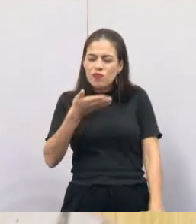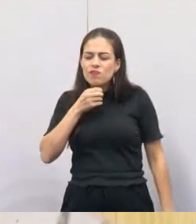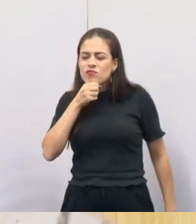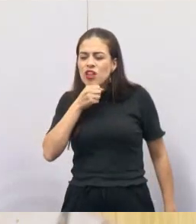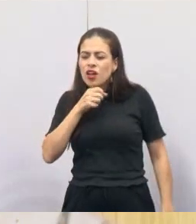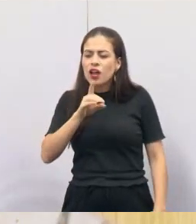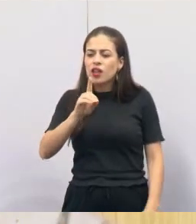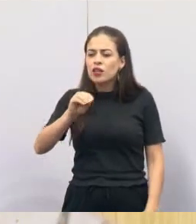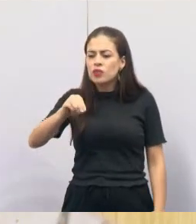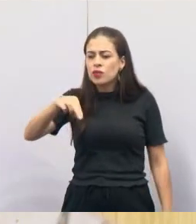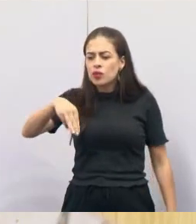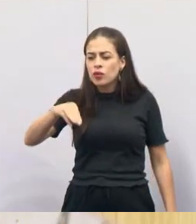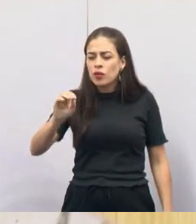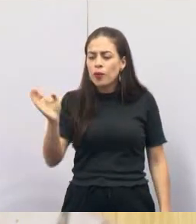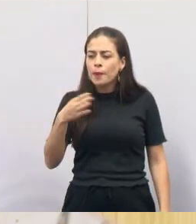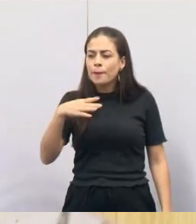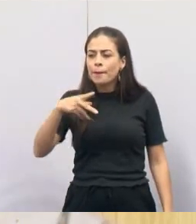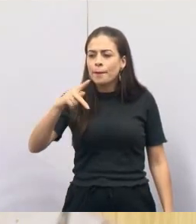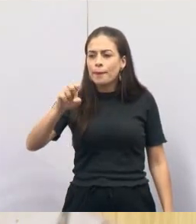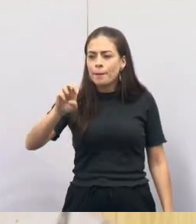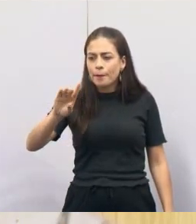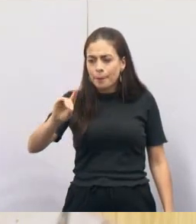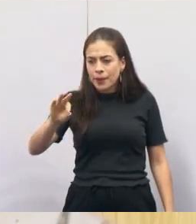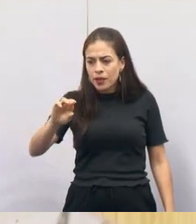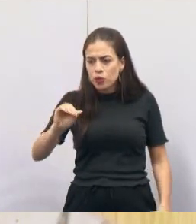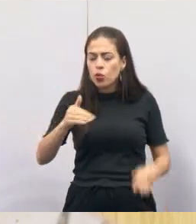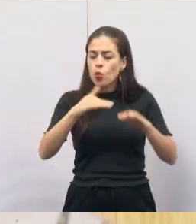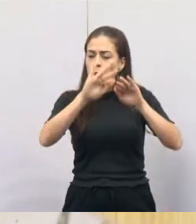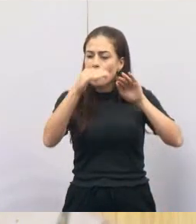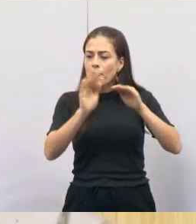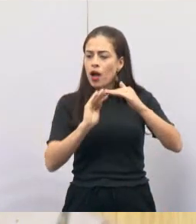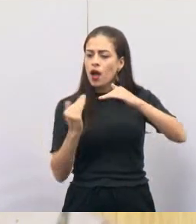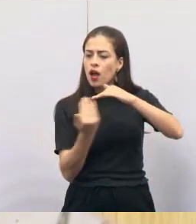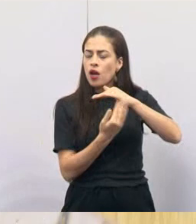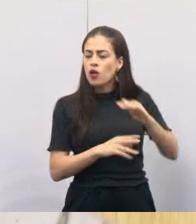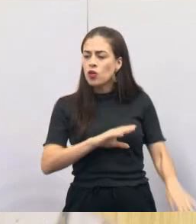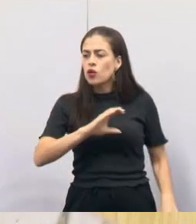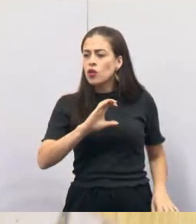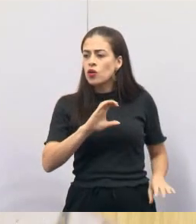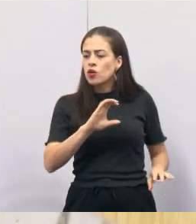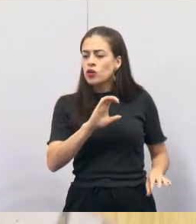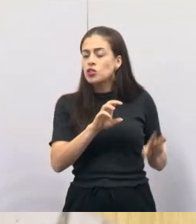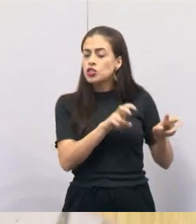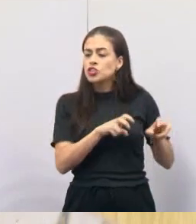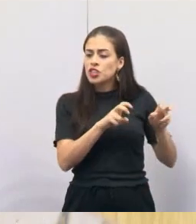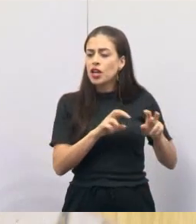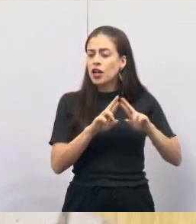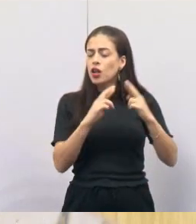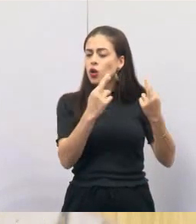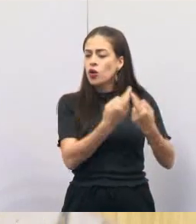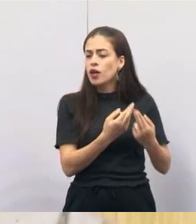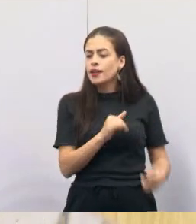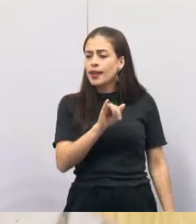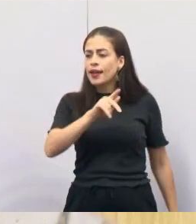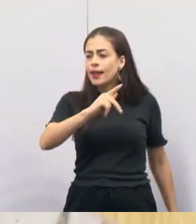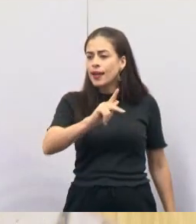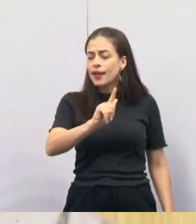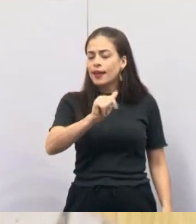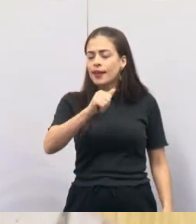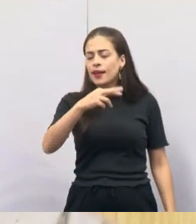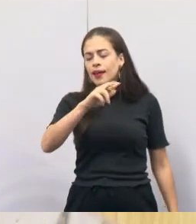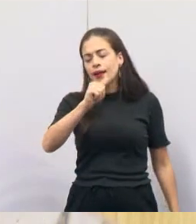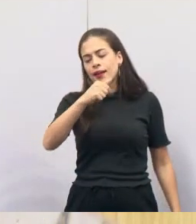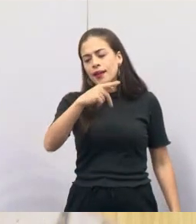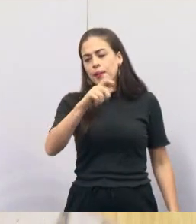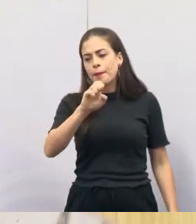na altura dos bairros Chácara Reunida Igarapés, Chácara Reunida Bela Vista 1 e 2, entrada do